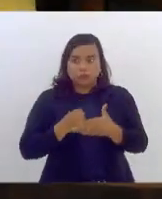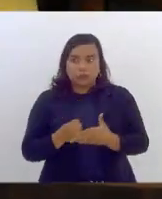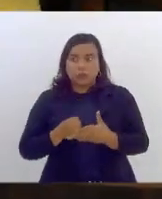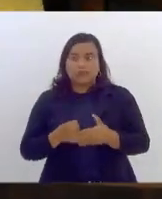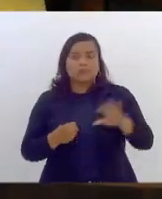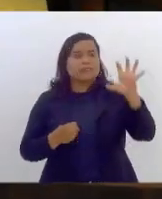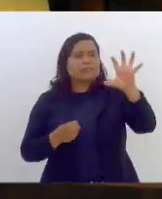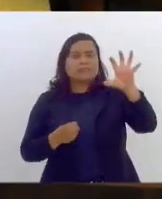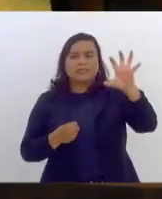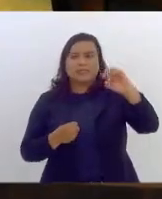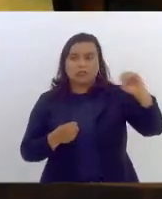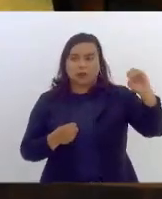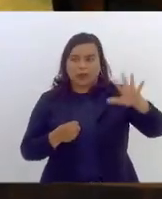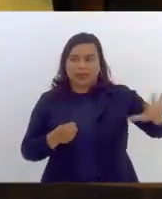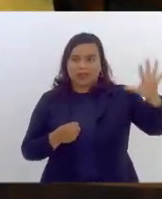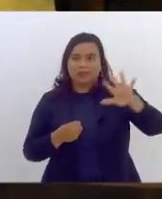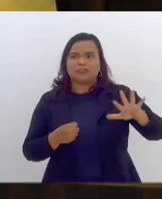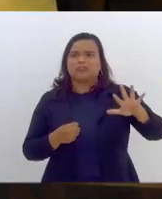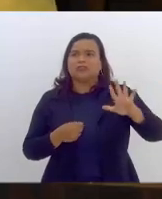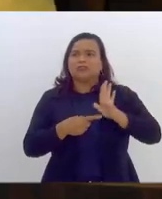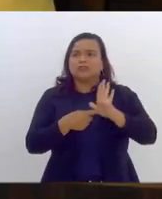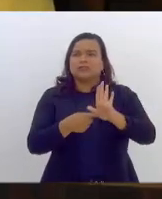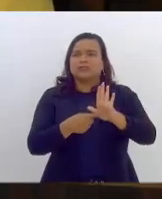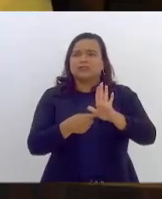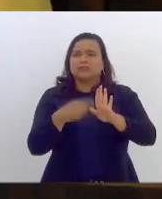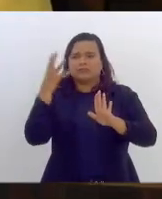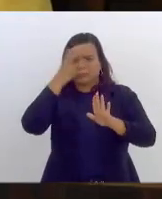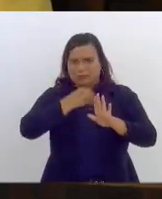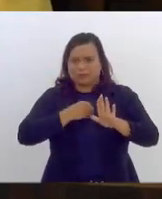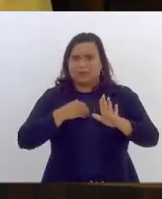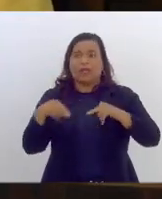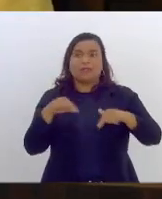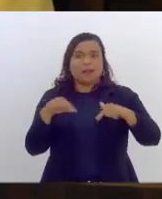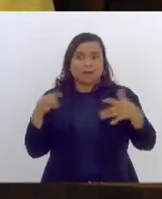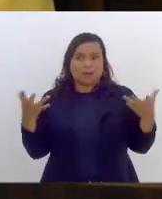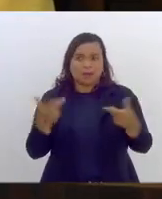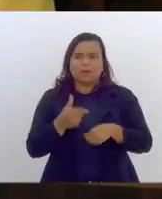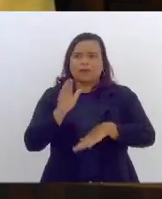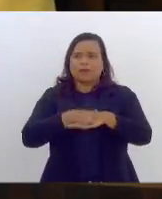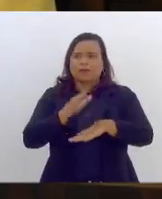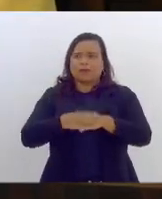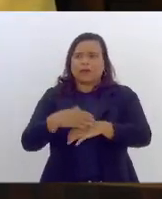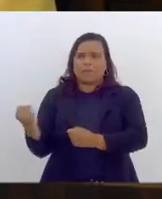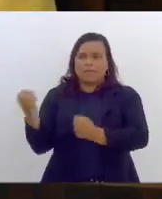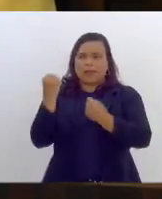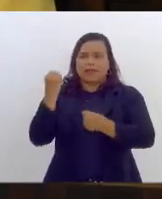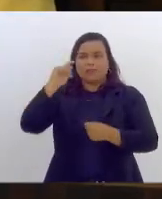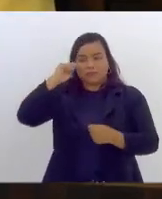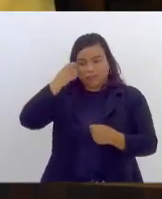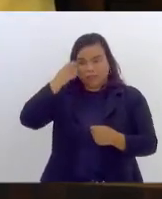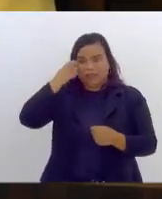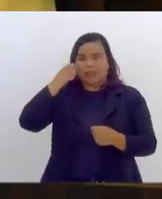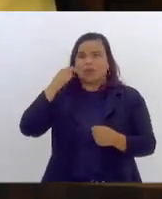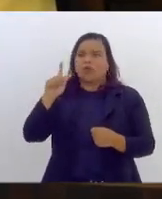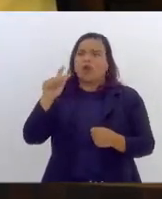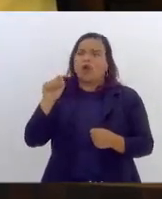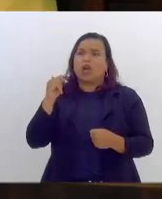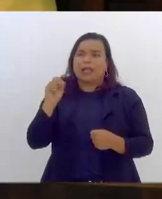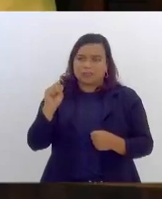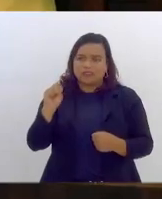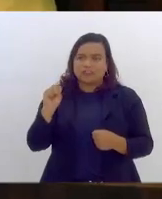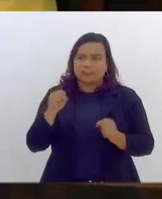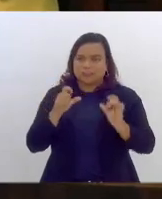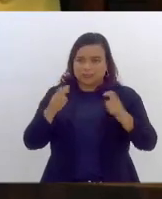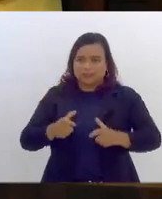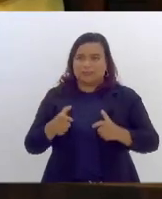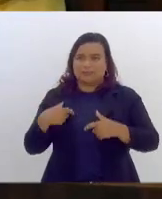Centro-Oeste, porque é linda. Tem um trabalho que a gente faz que chama Abraço Negro de Goiânia, de Goiás. E a gente está trazendo